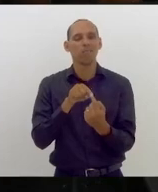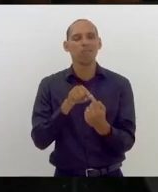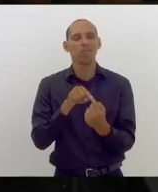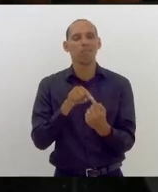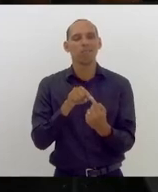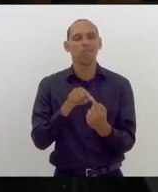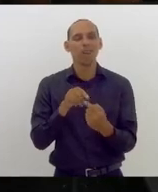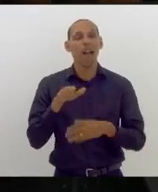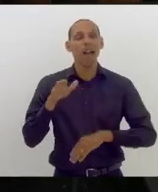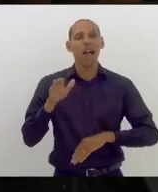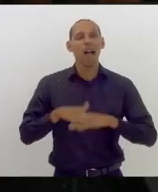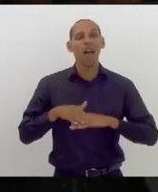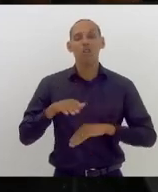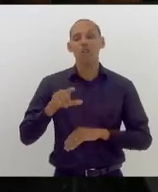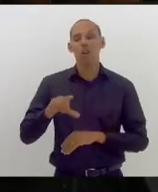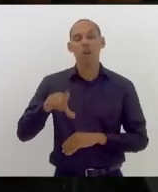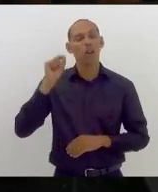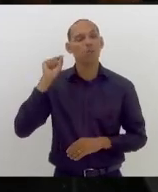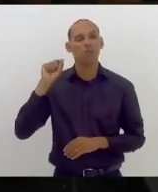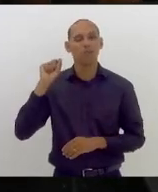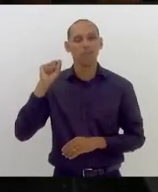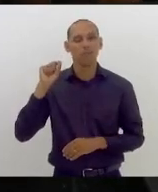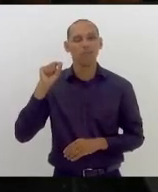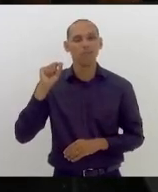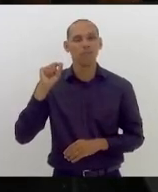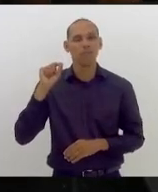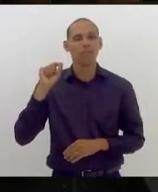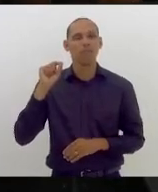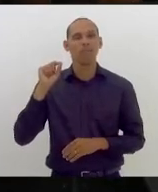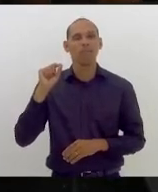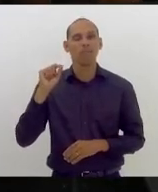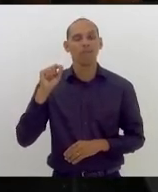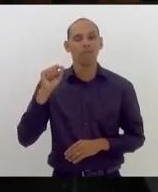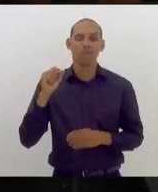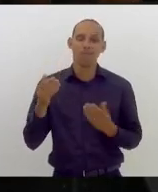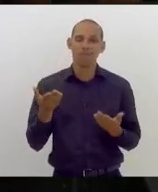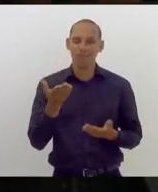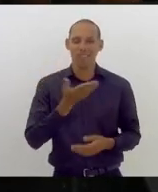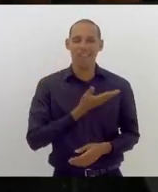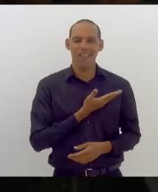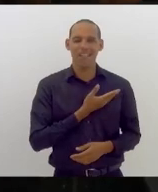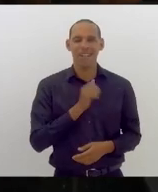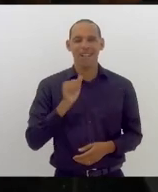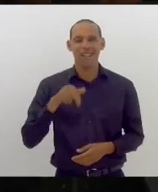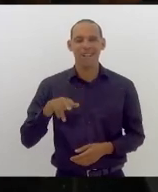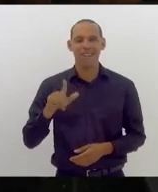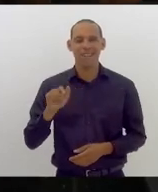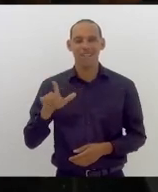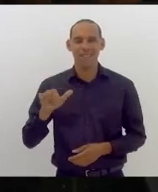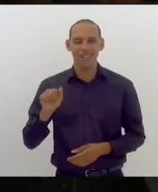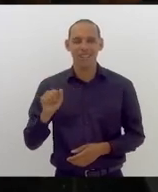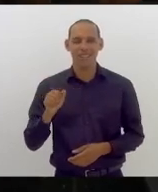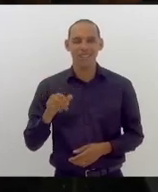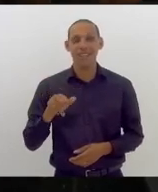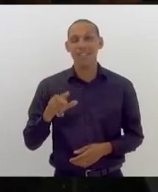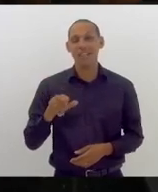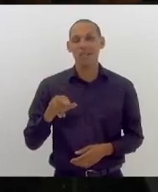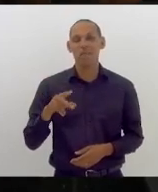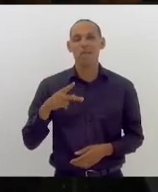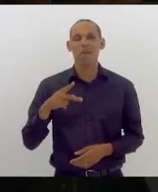essa opção, Ângela, né? Nosso querido companheiro da Ângela, que irmão do nosso querido Padre